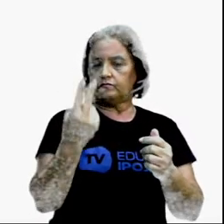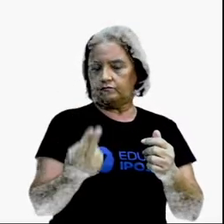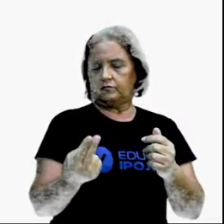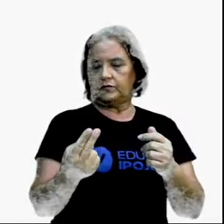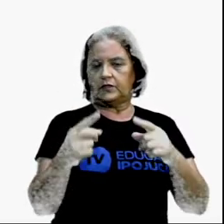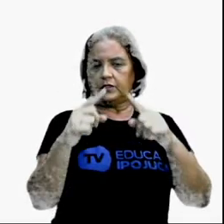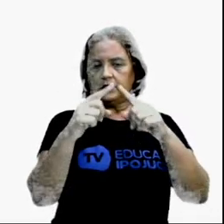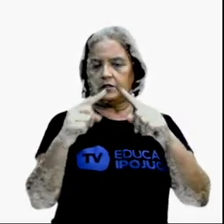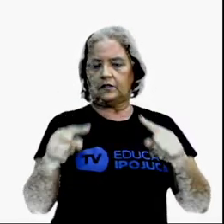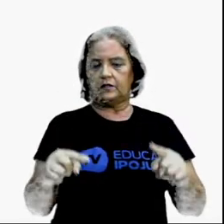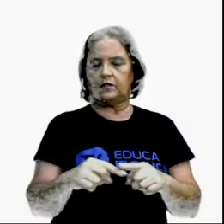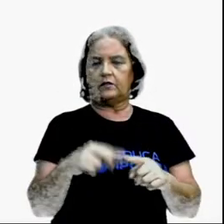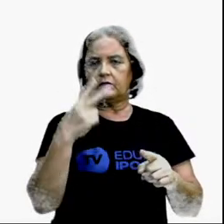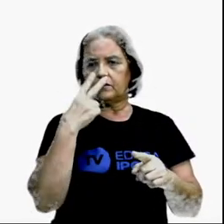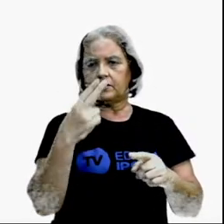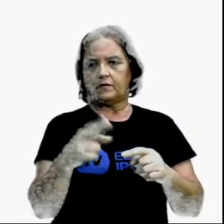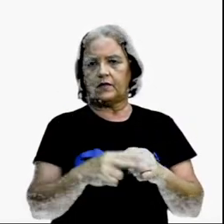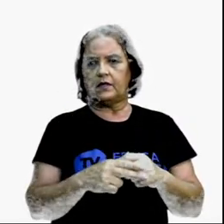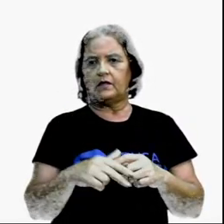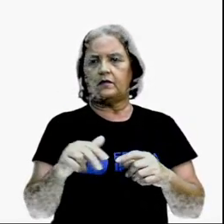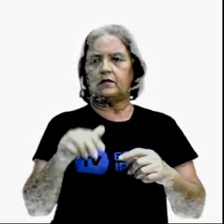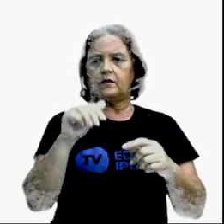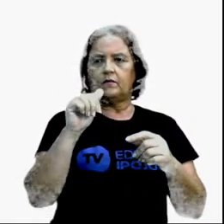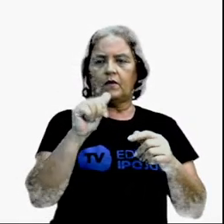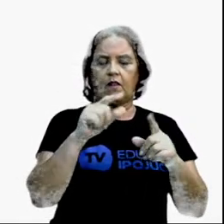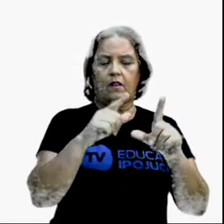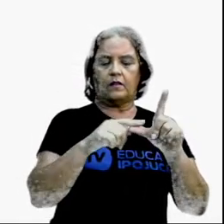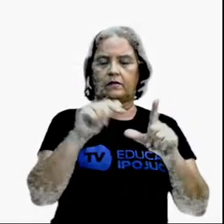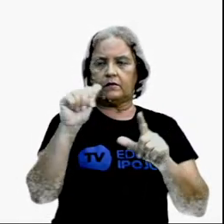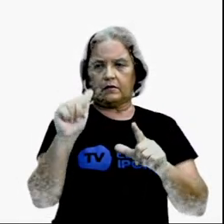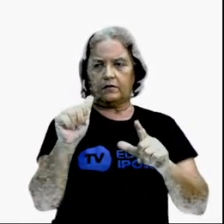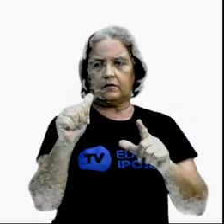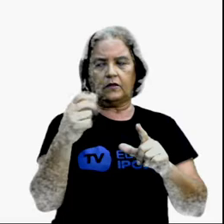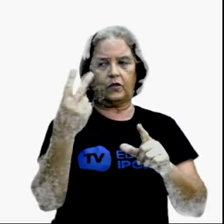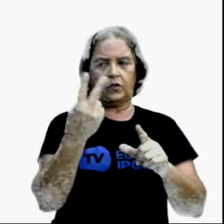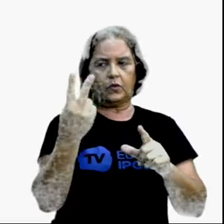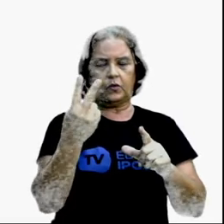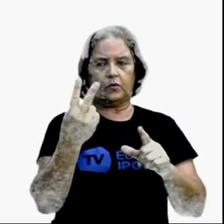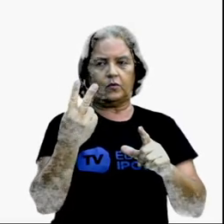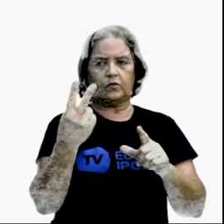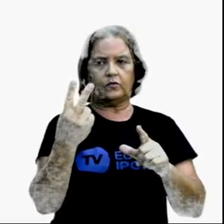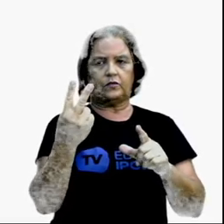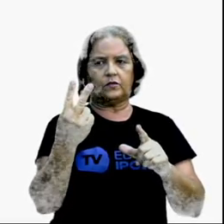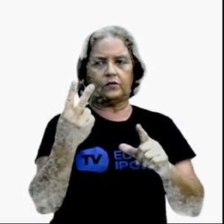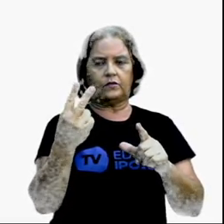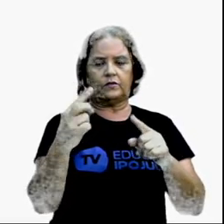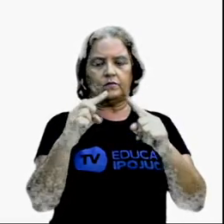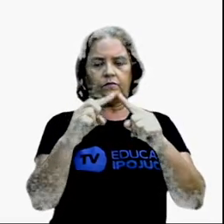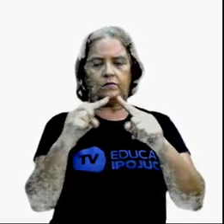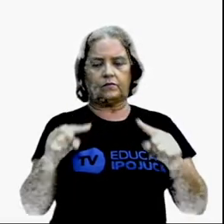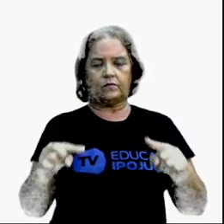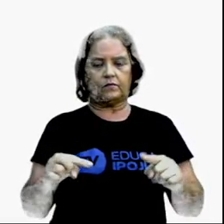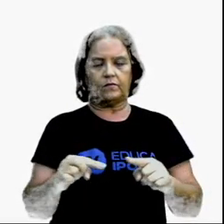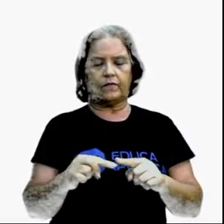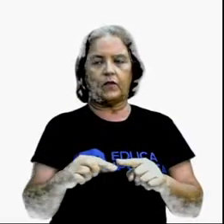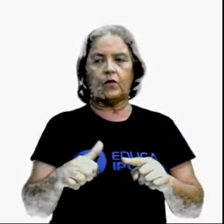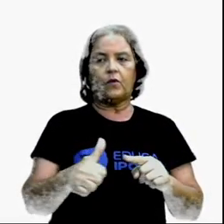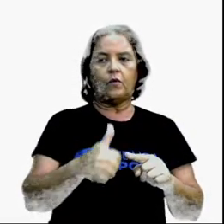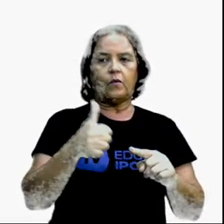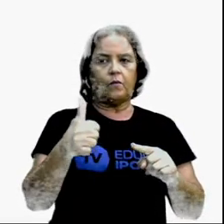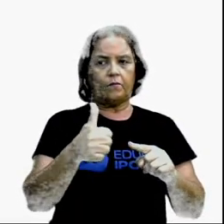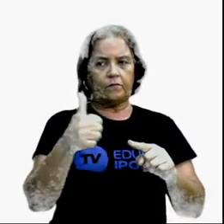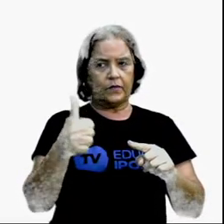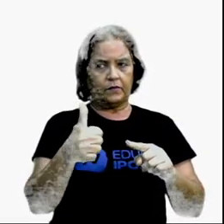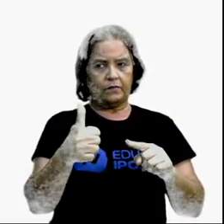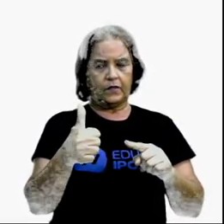primeiro par da letra A, temos dois triângulos. Note que o triângulo primeiro,